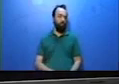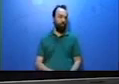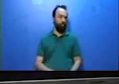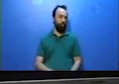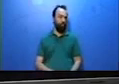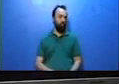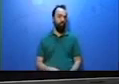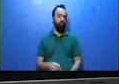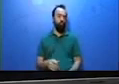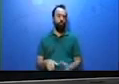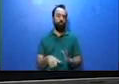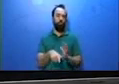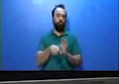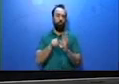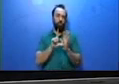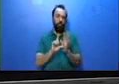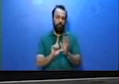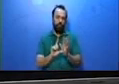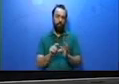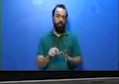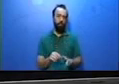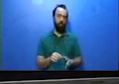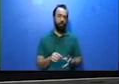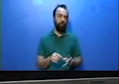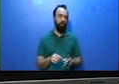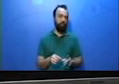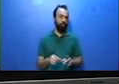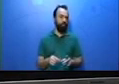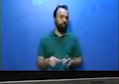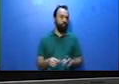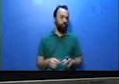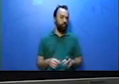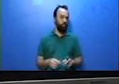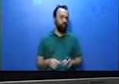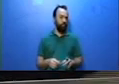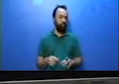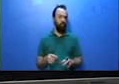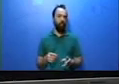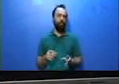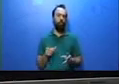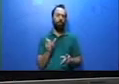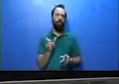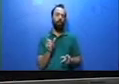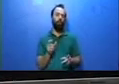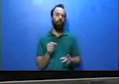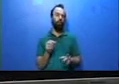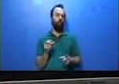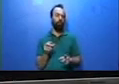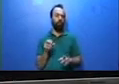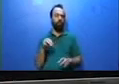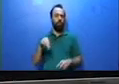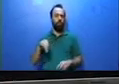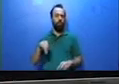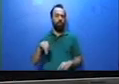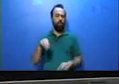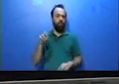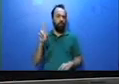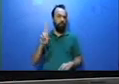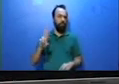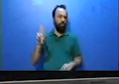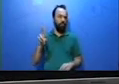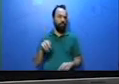Antes de qual dessas letras, dessas palavras, nós usamos o M? Vocês sabem,